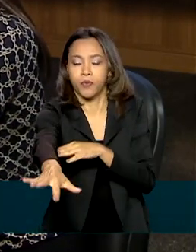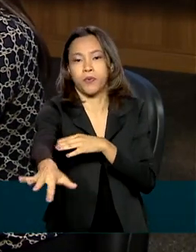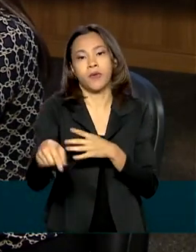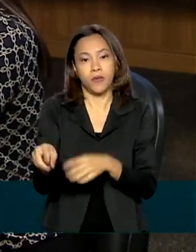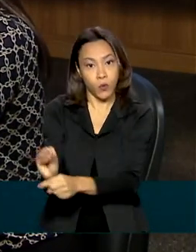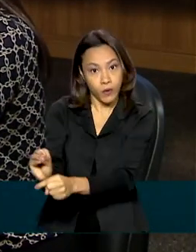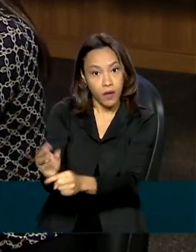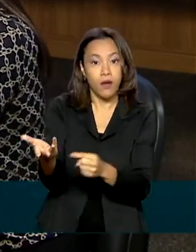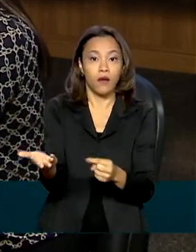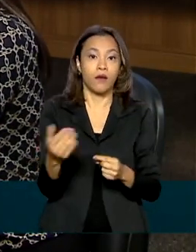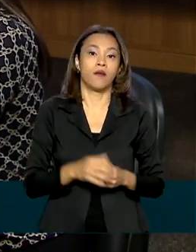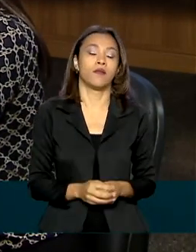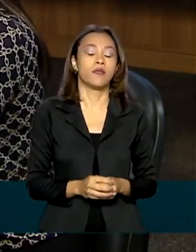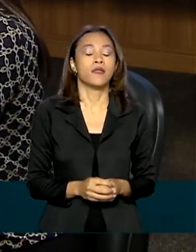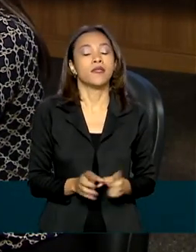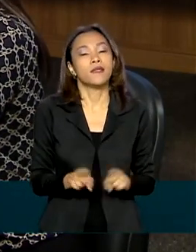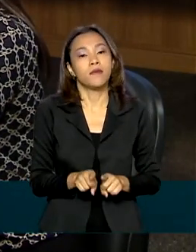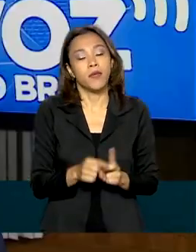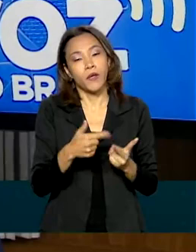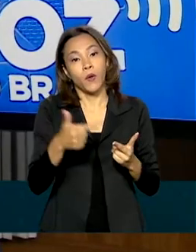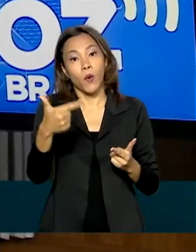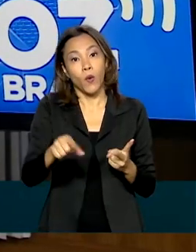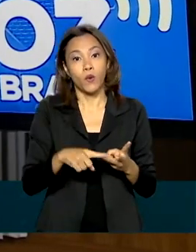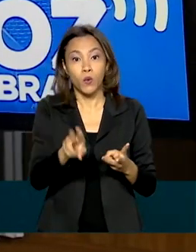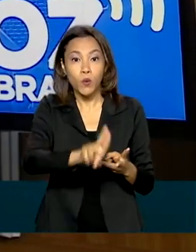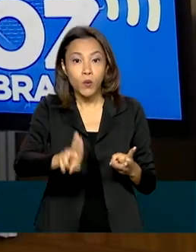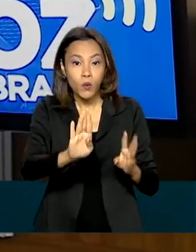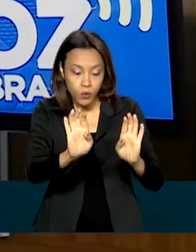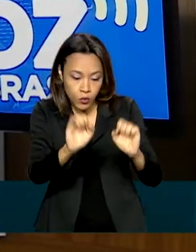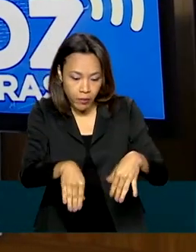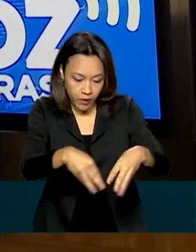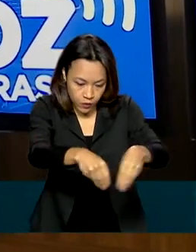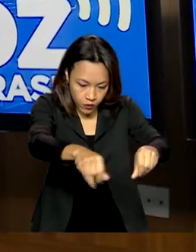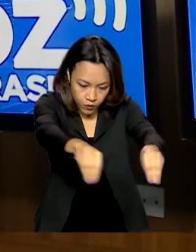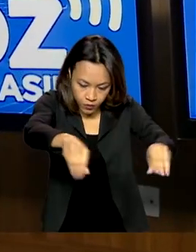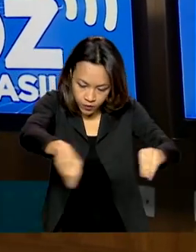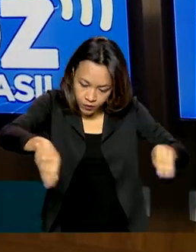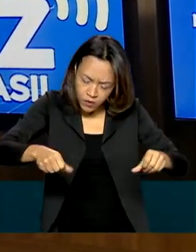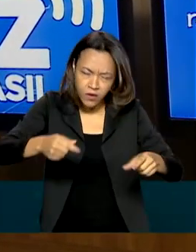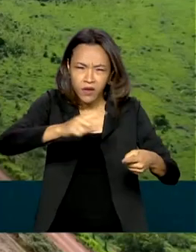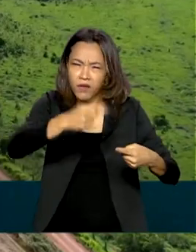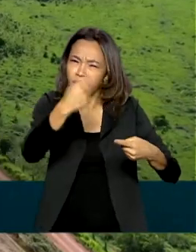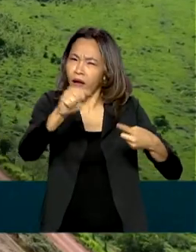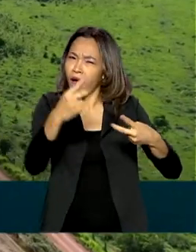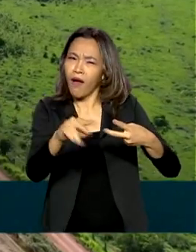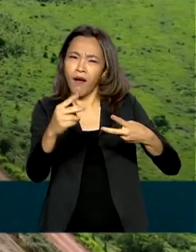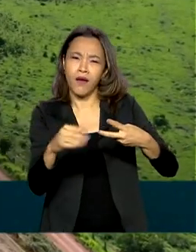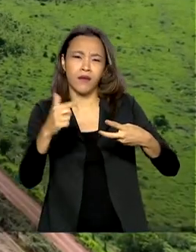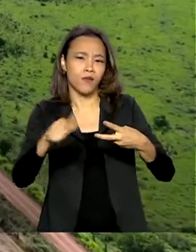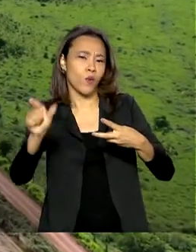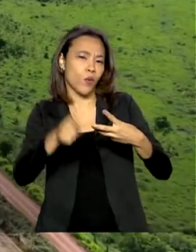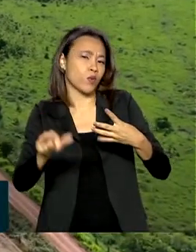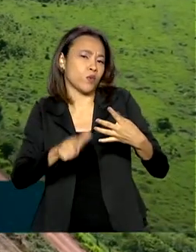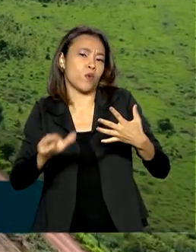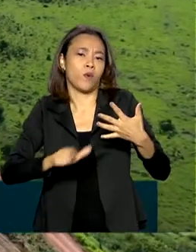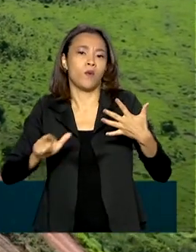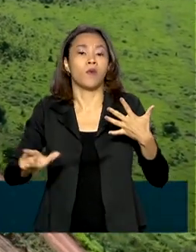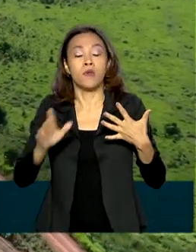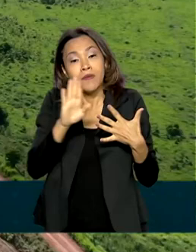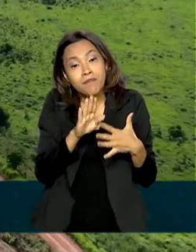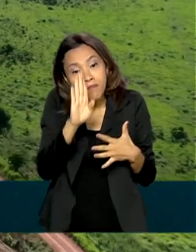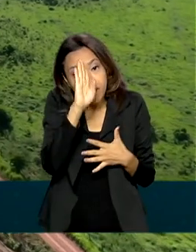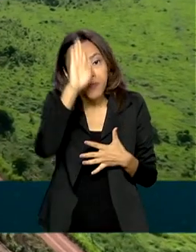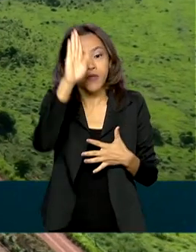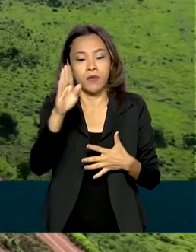segurança hídrica também o manejo adequado do solo e várias outras ações que até então principalmente